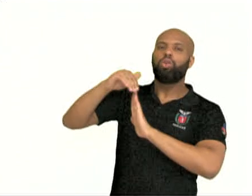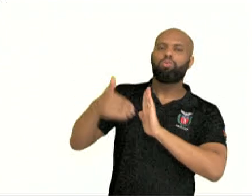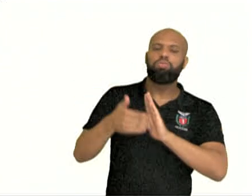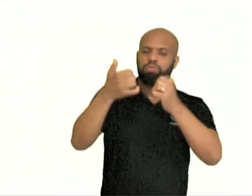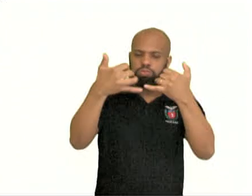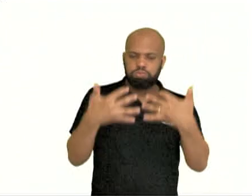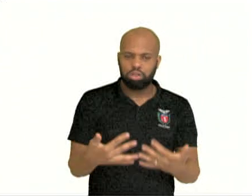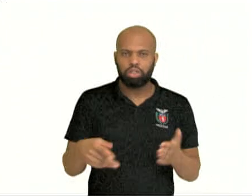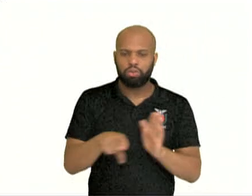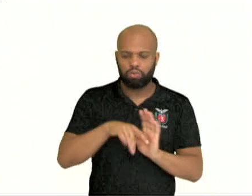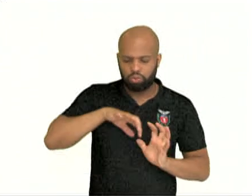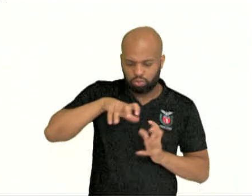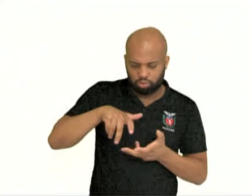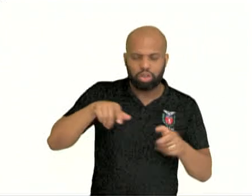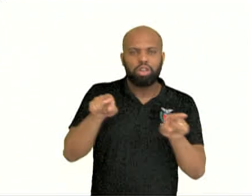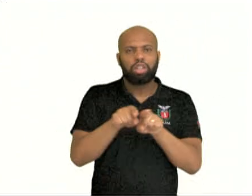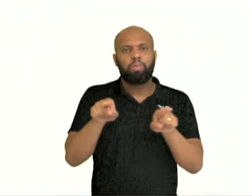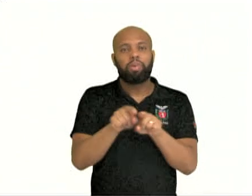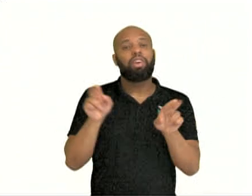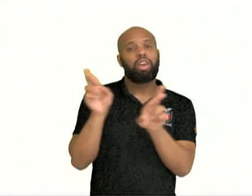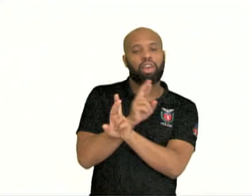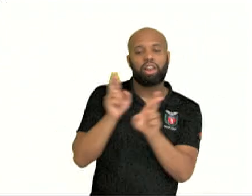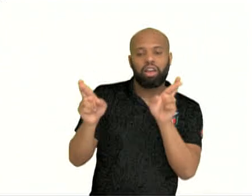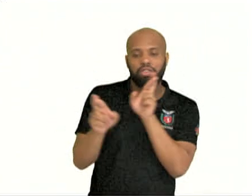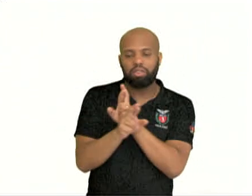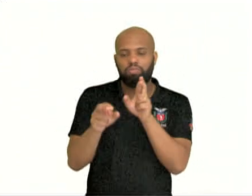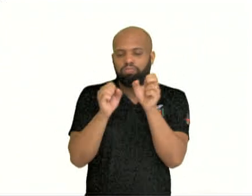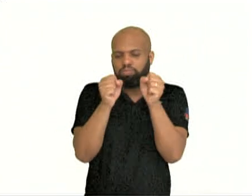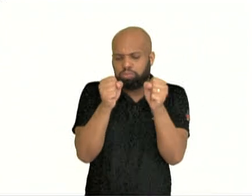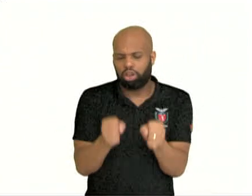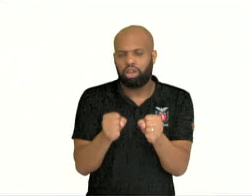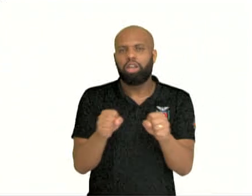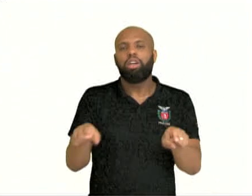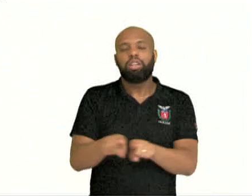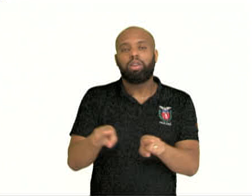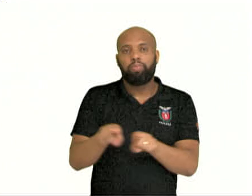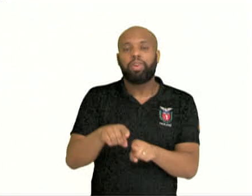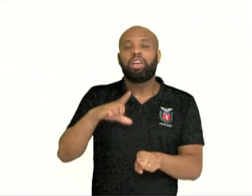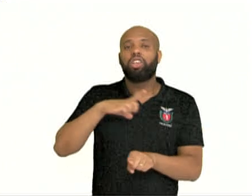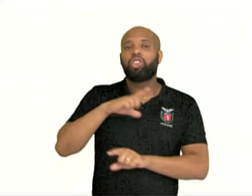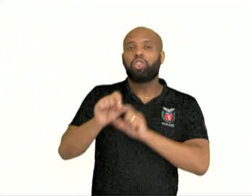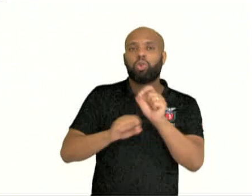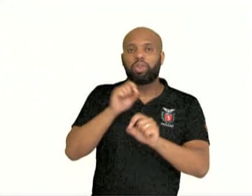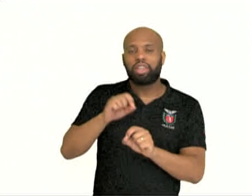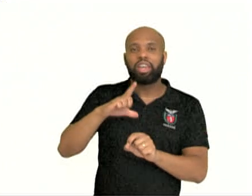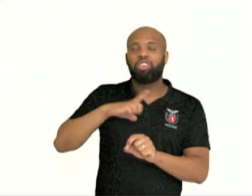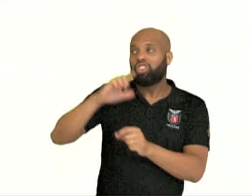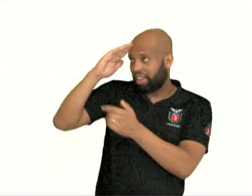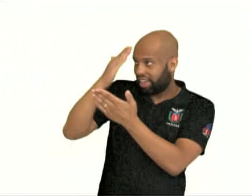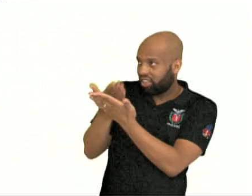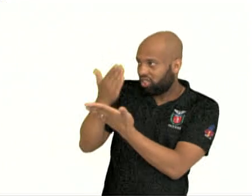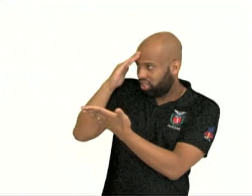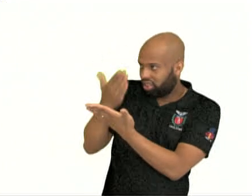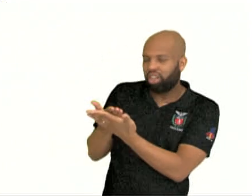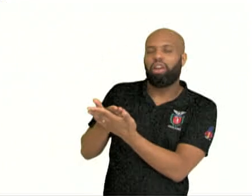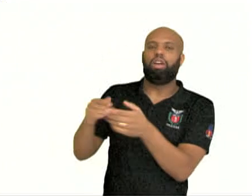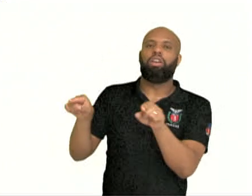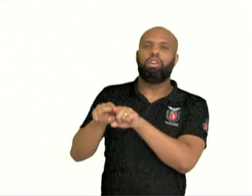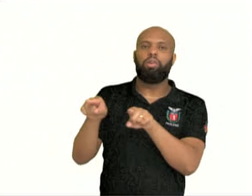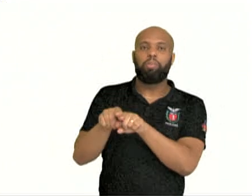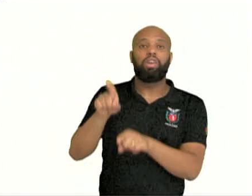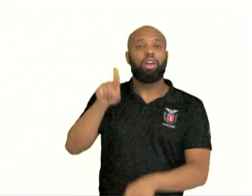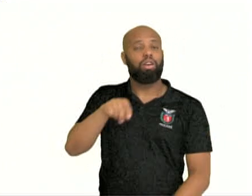mundo, até mesmo, né, as relações que se davam de poder, tinha a figura das crenças, né, a figura